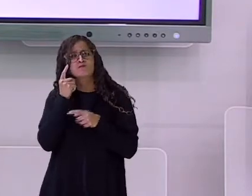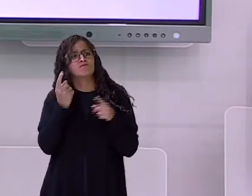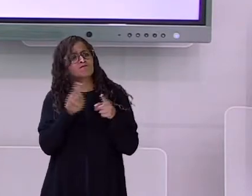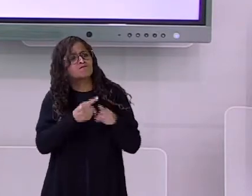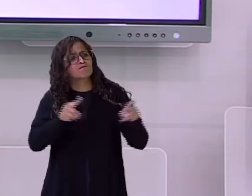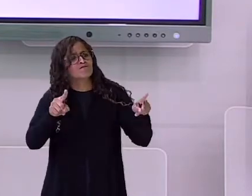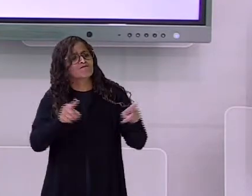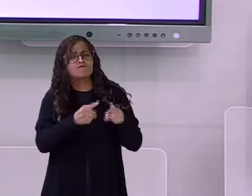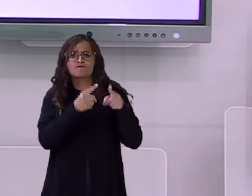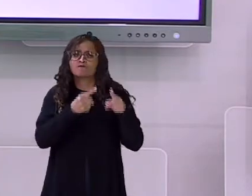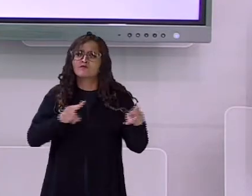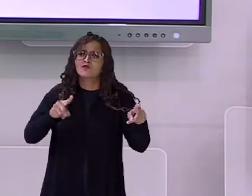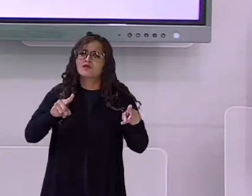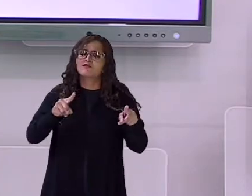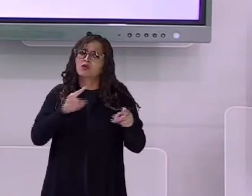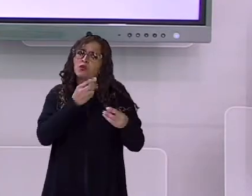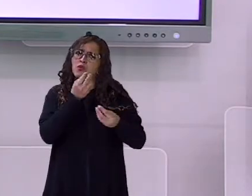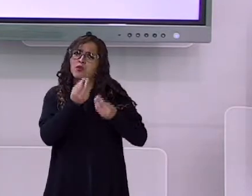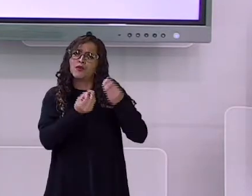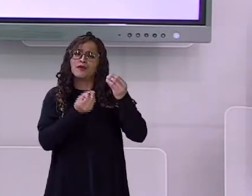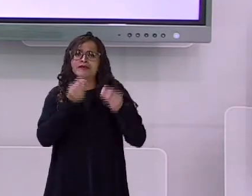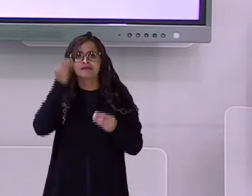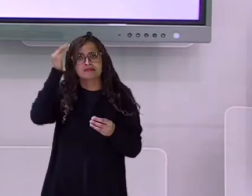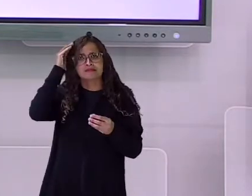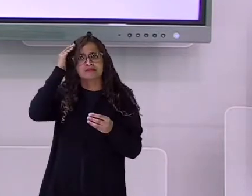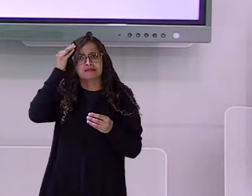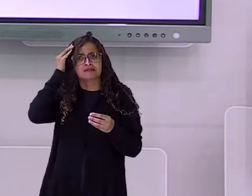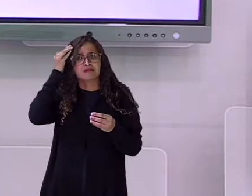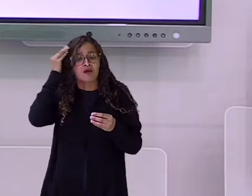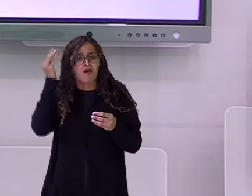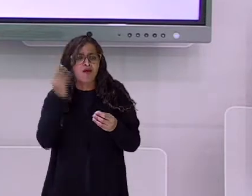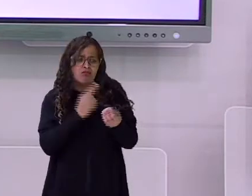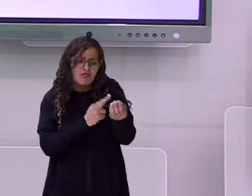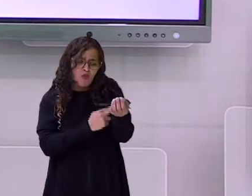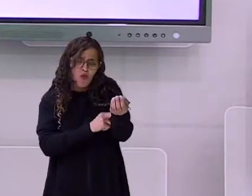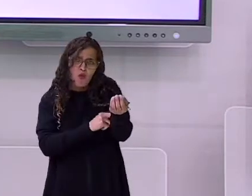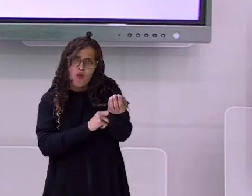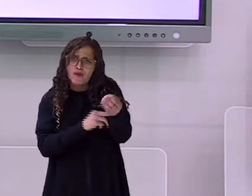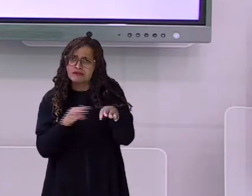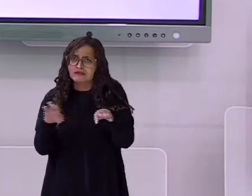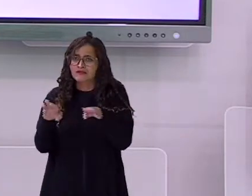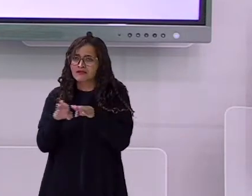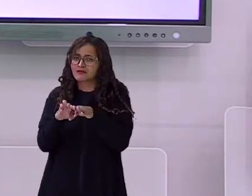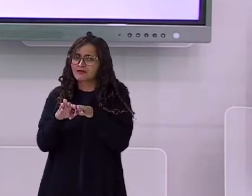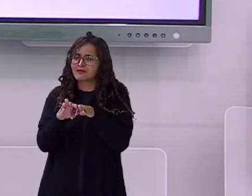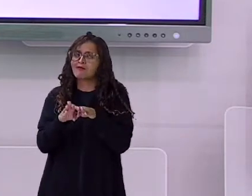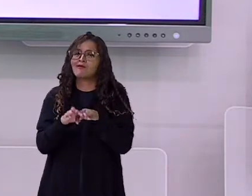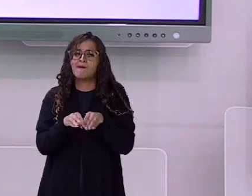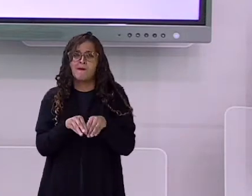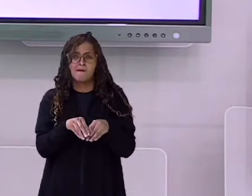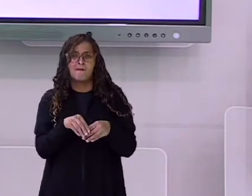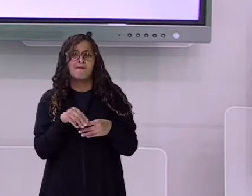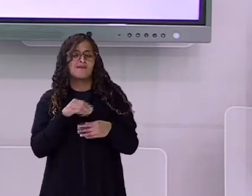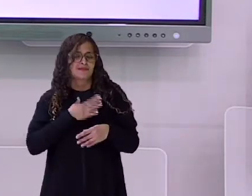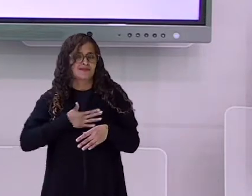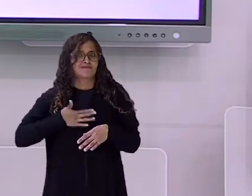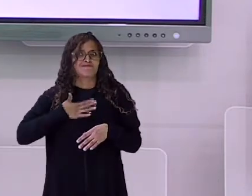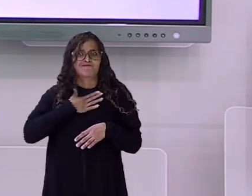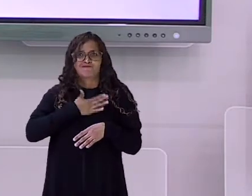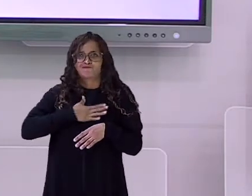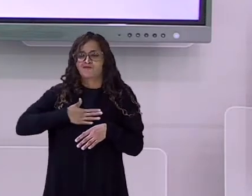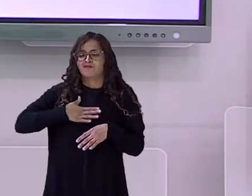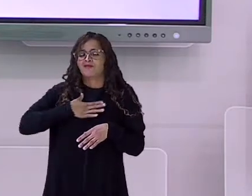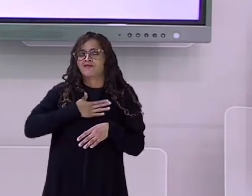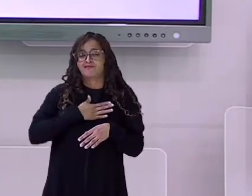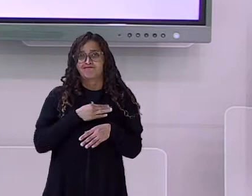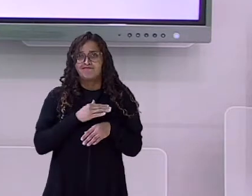música? Como é bom você acompanhar o ritmo? O quão gostoso é? Você já imaginou como que